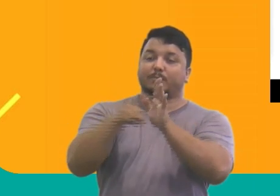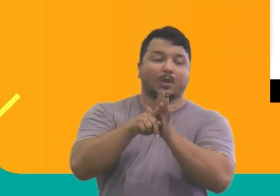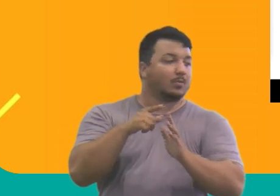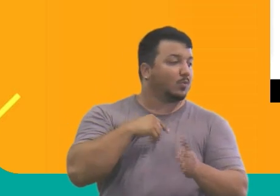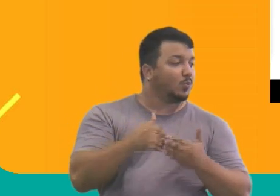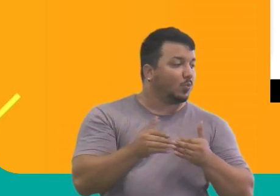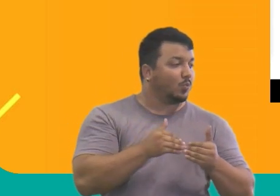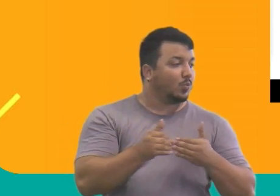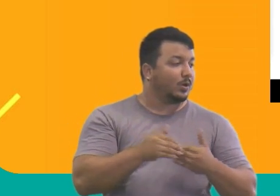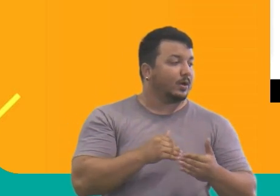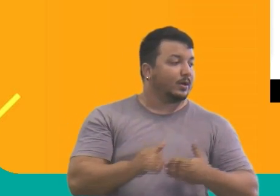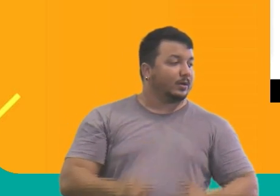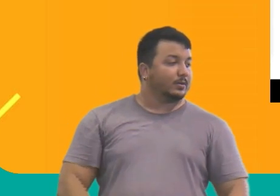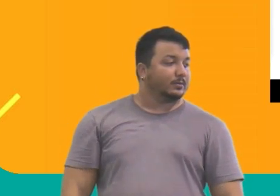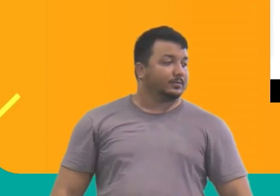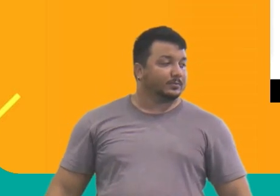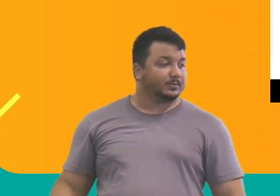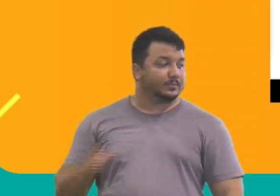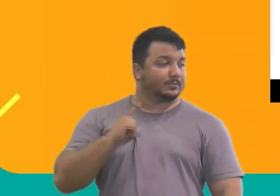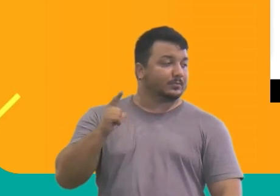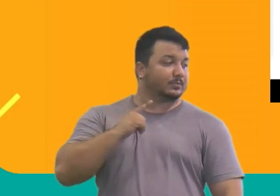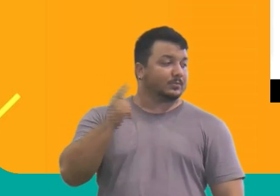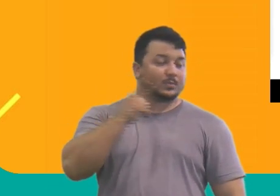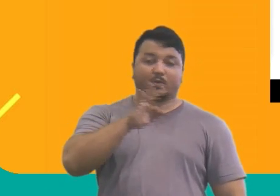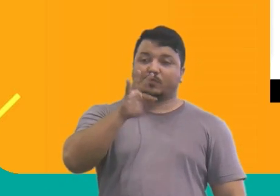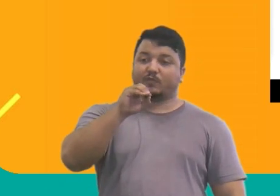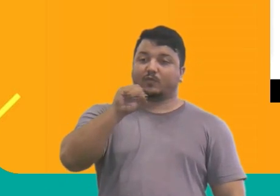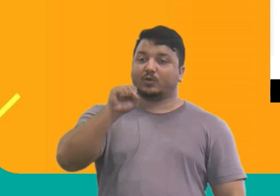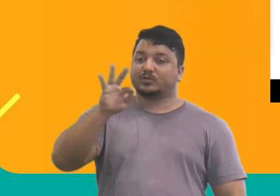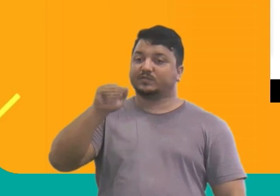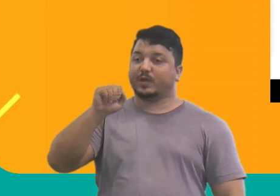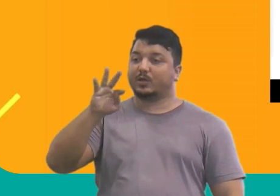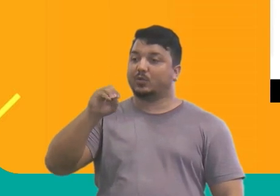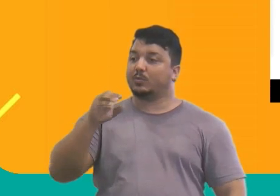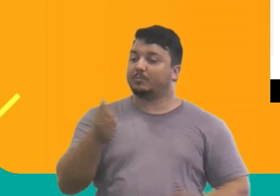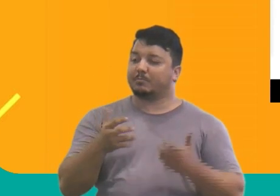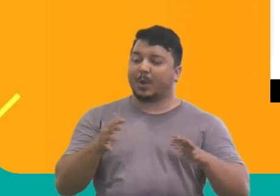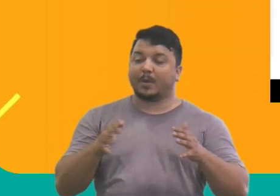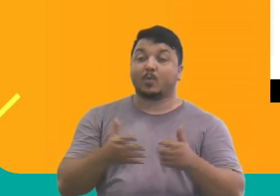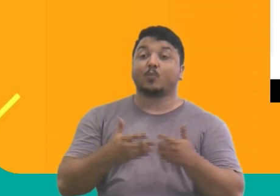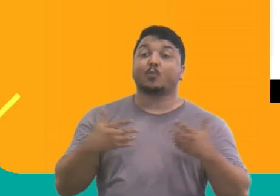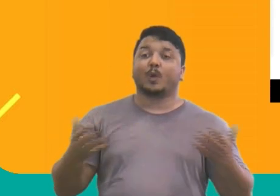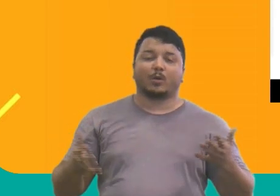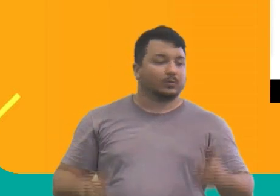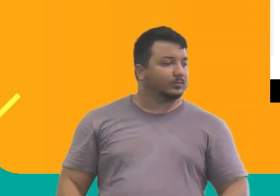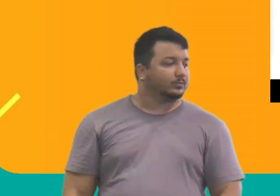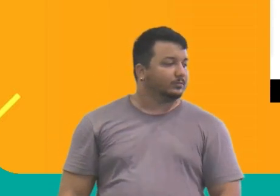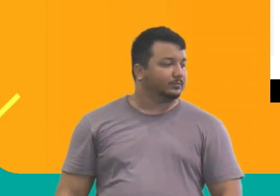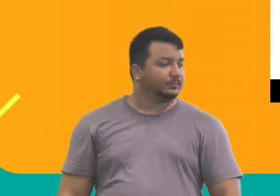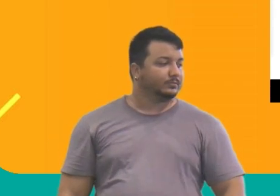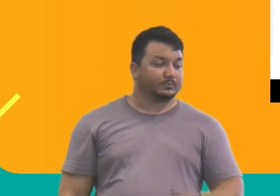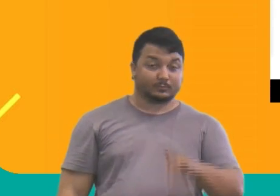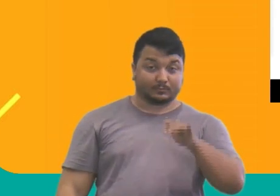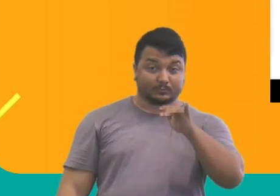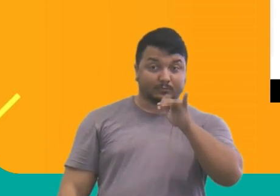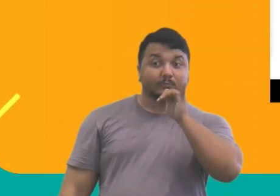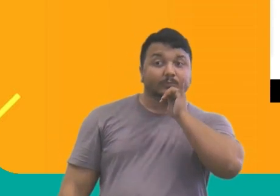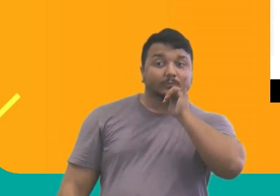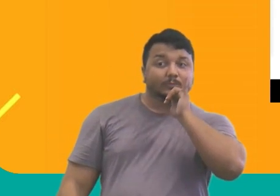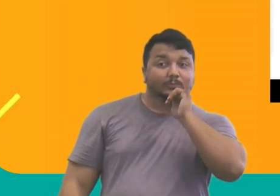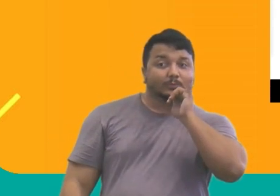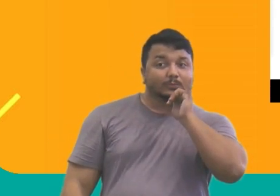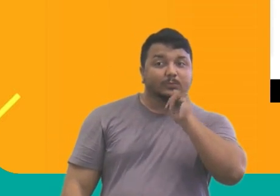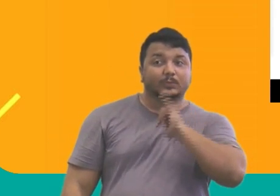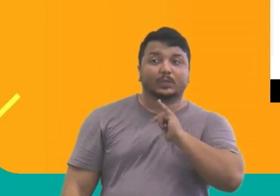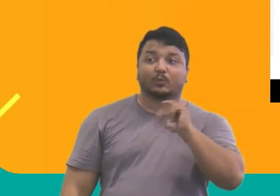arbitrárias. O valor da concentração de fosfato na água desse rio é de aproximadamente. Gente, primeiro,